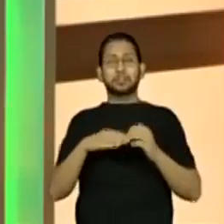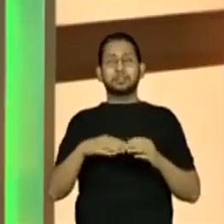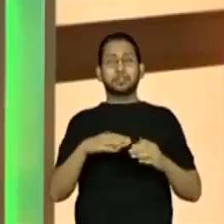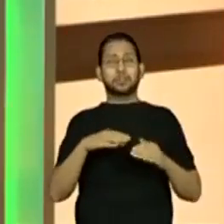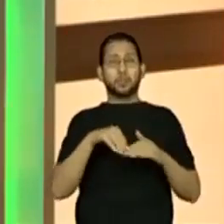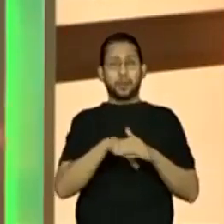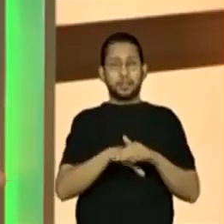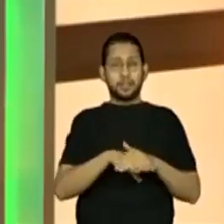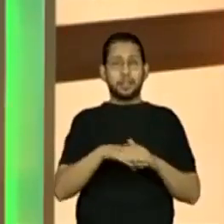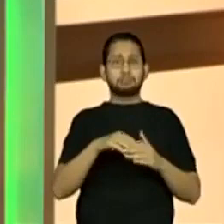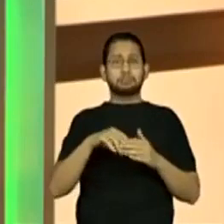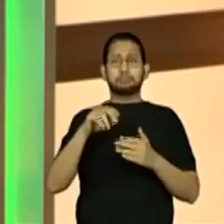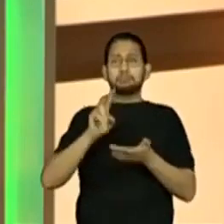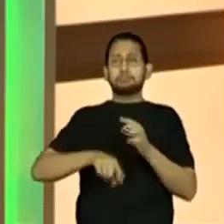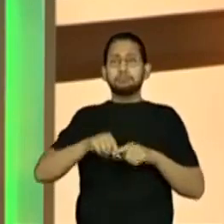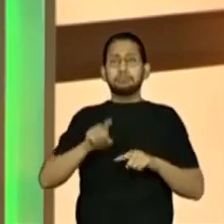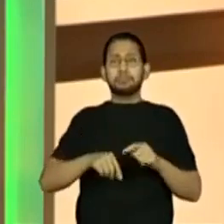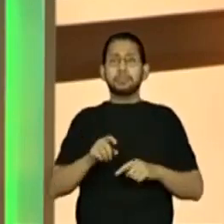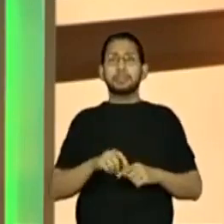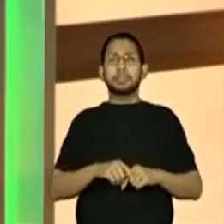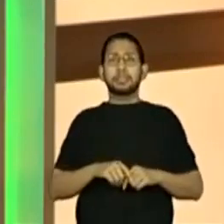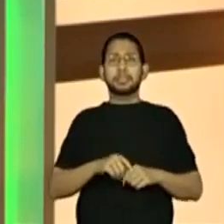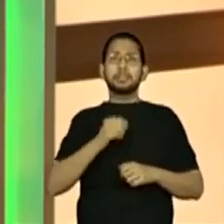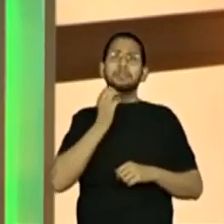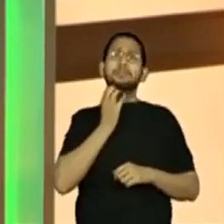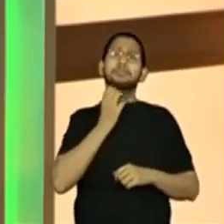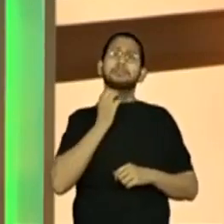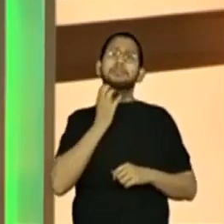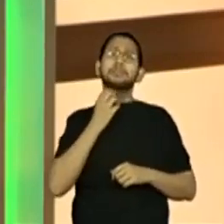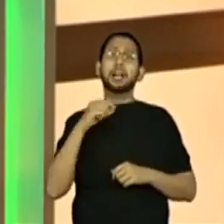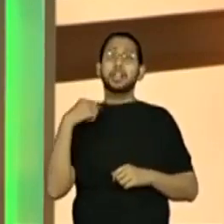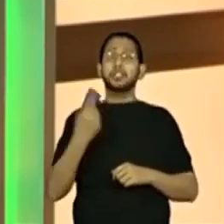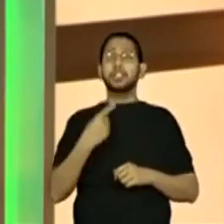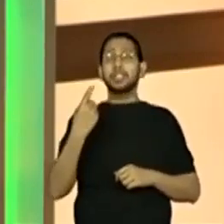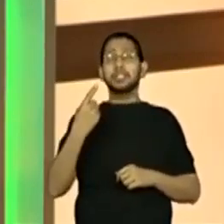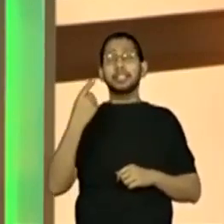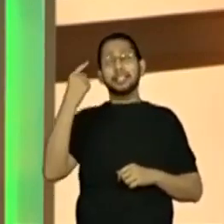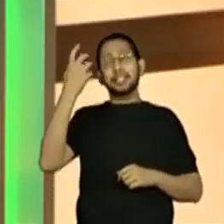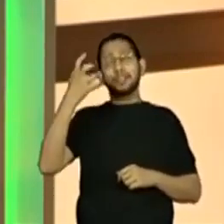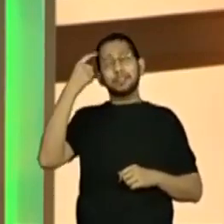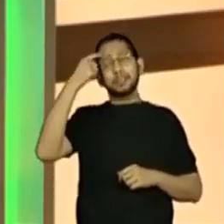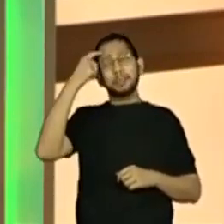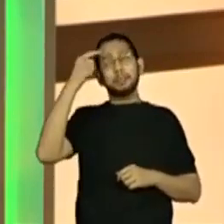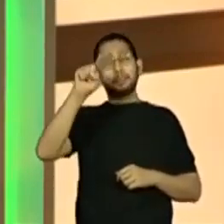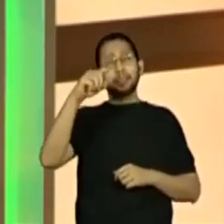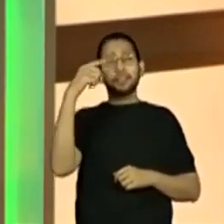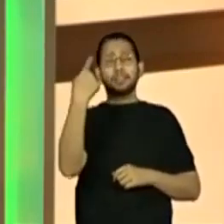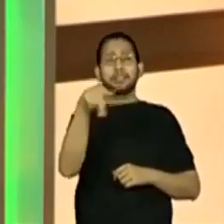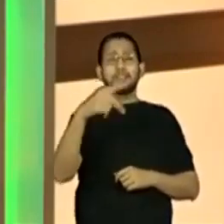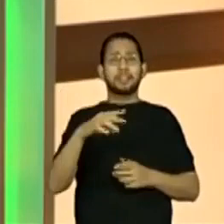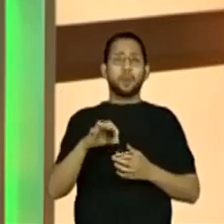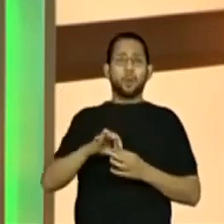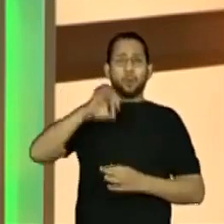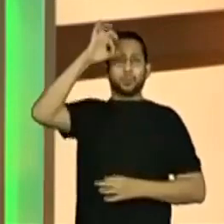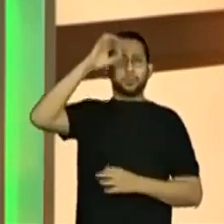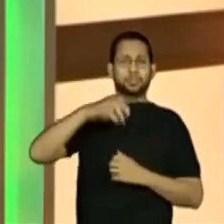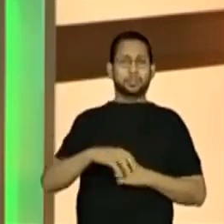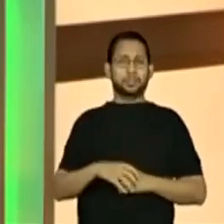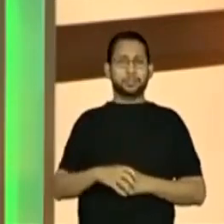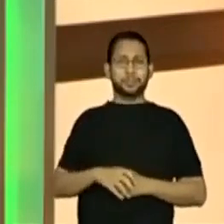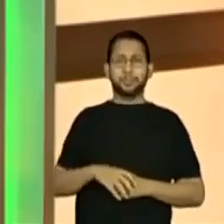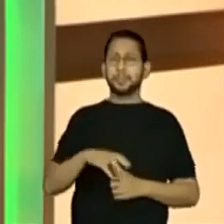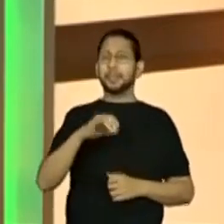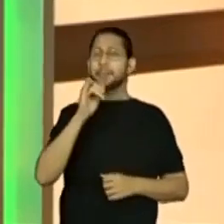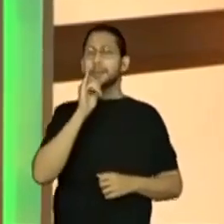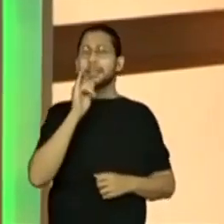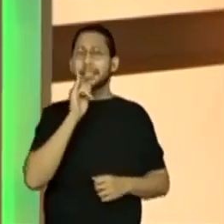aulas que estão sendo apresentadas, nós gostaríamos que vocês pensassem na altura de vocês. Se por um